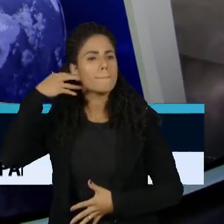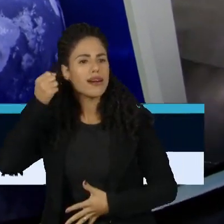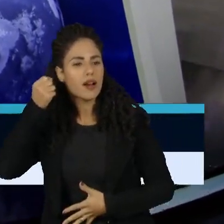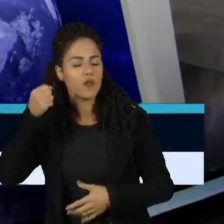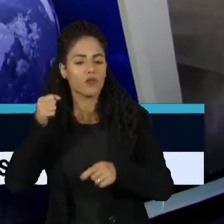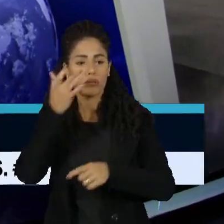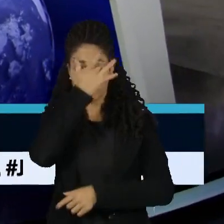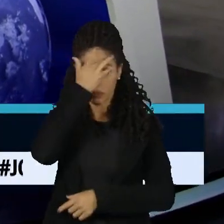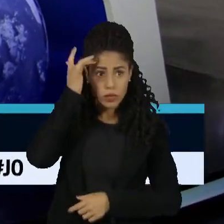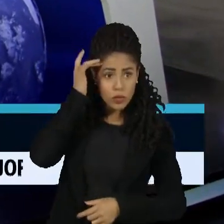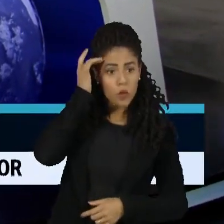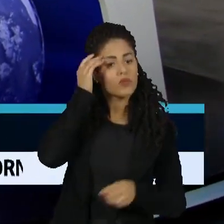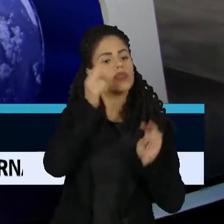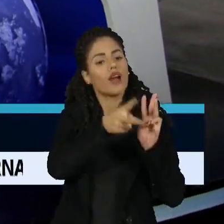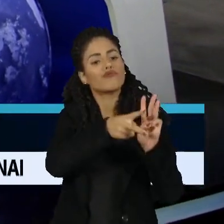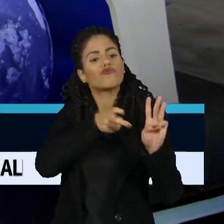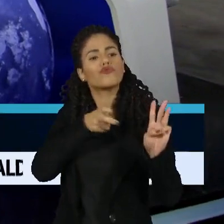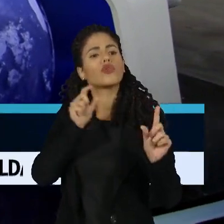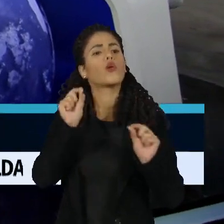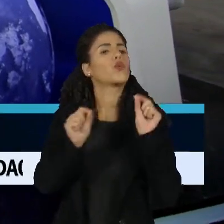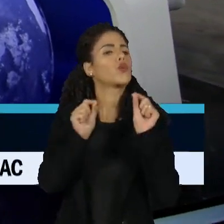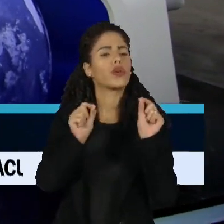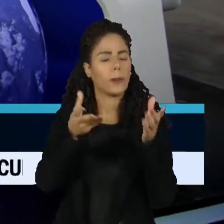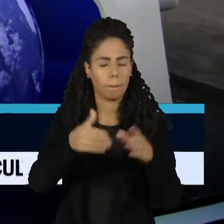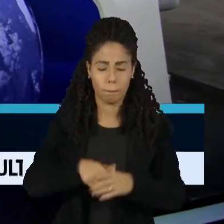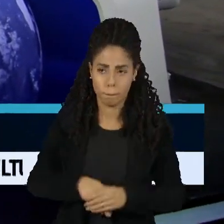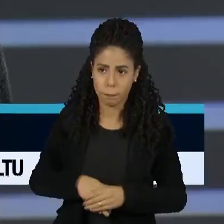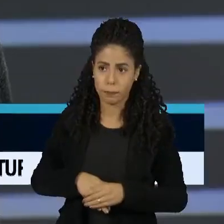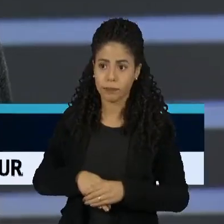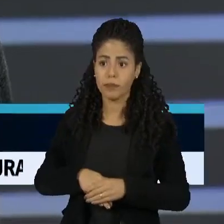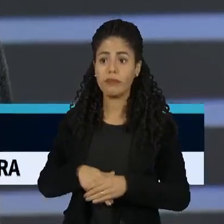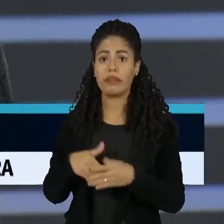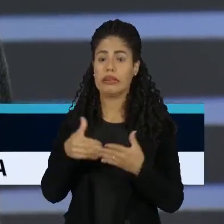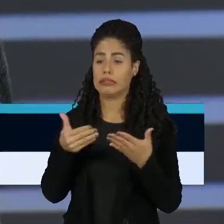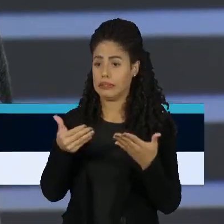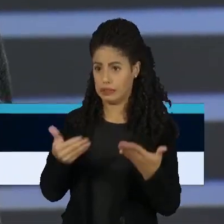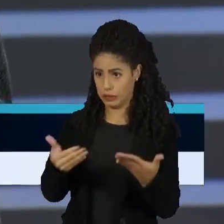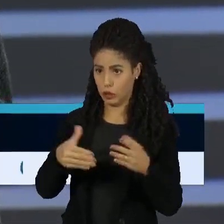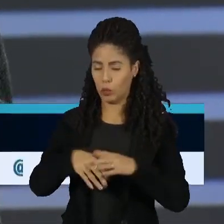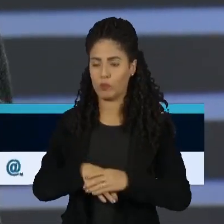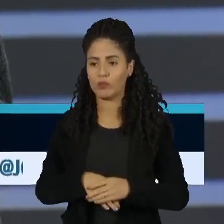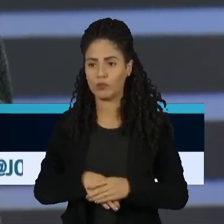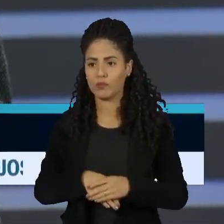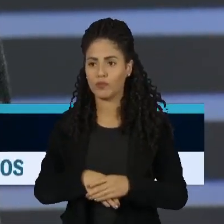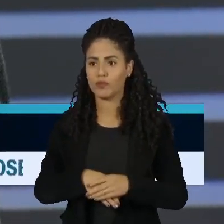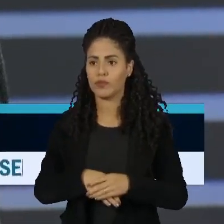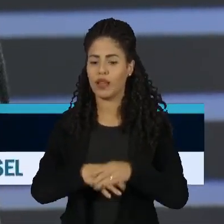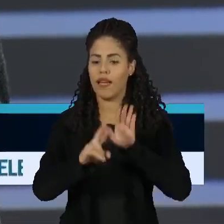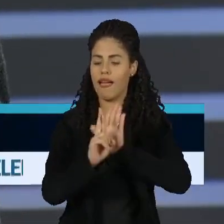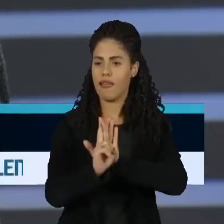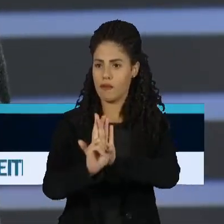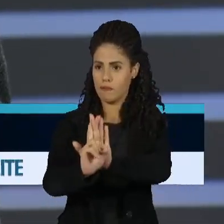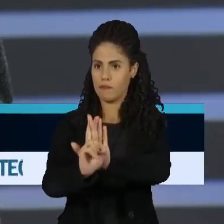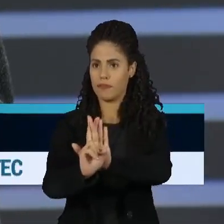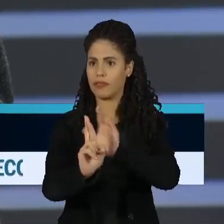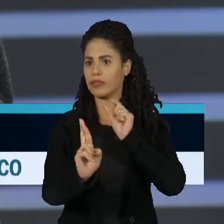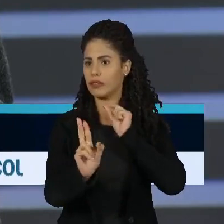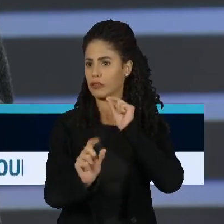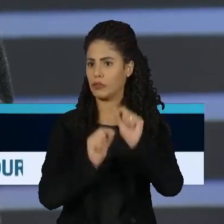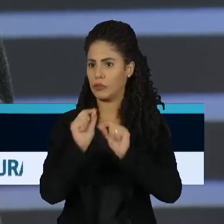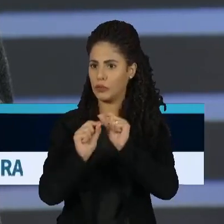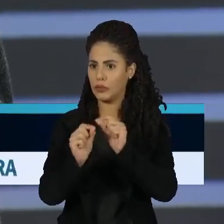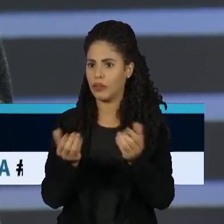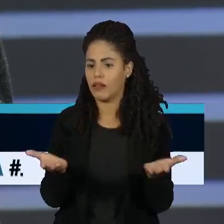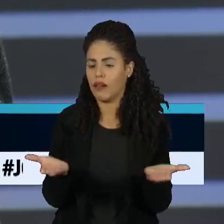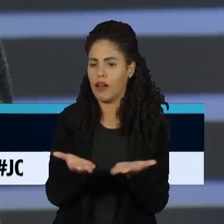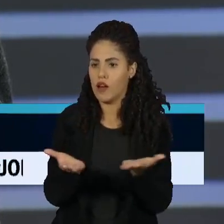indígenas Olha eu acho que ela primeiro ela representa uma questão atávica que a relação entre